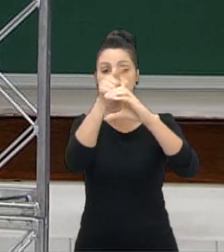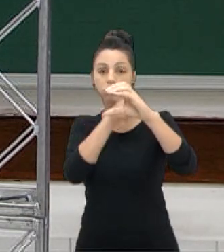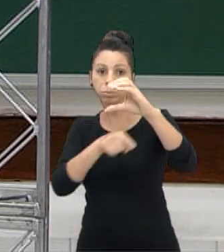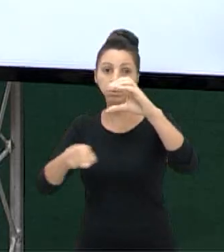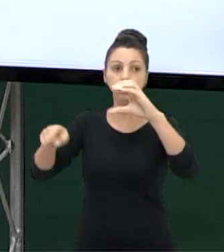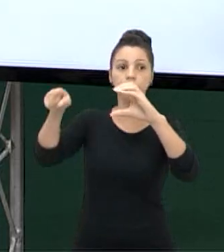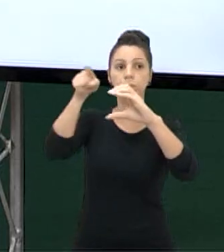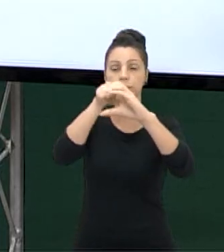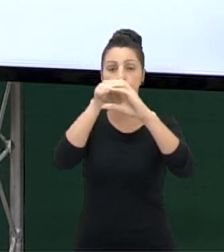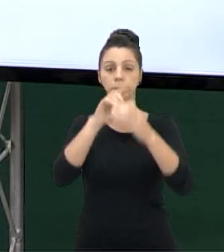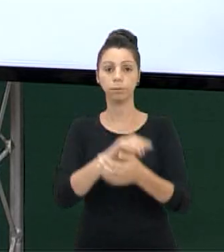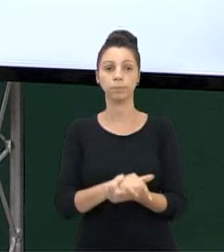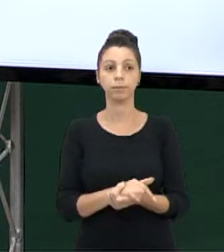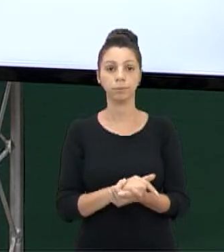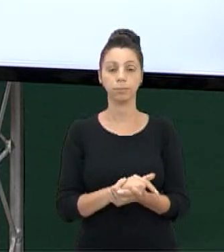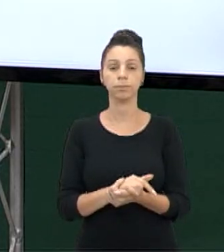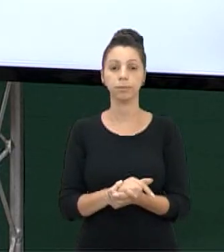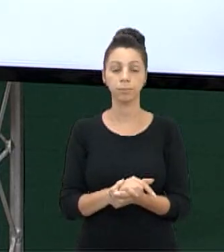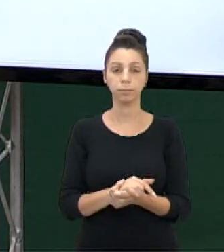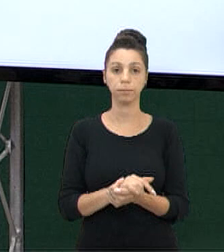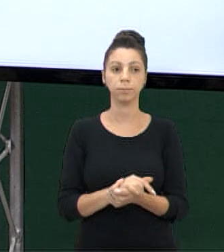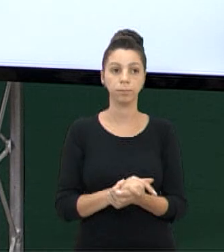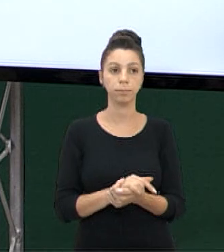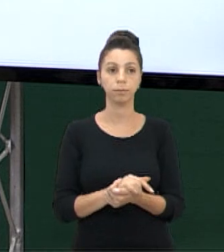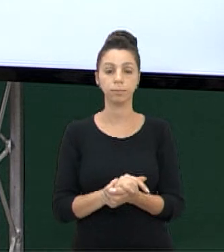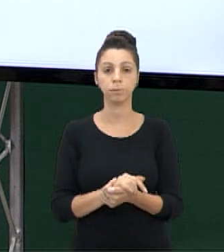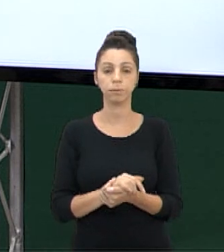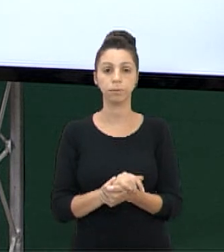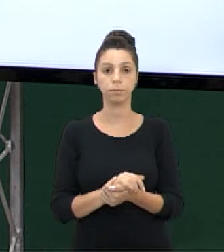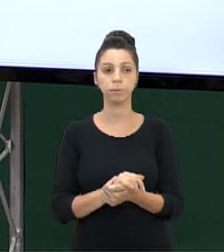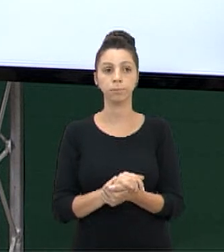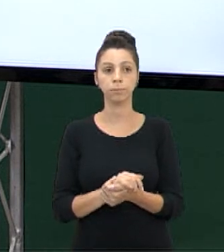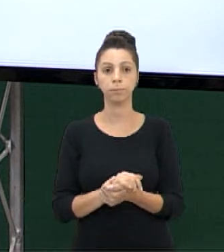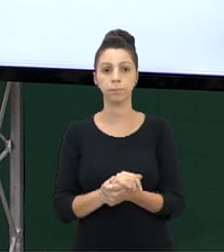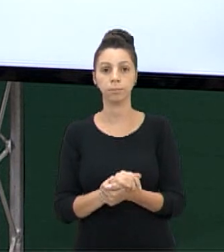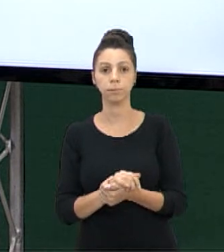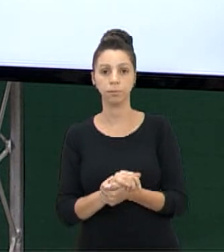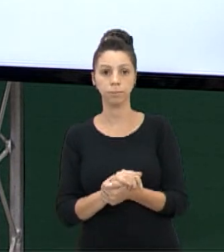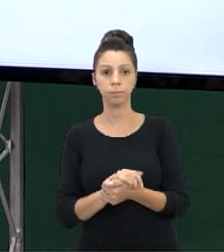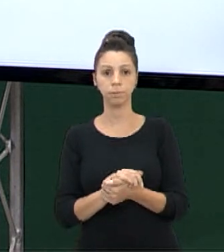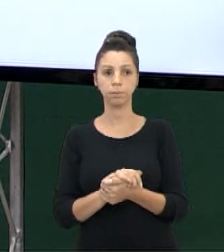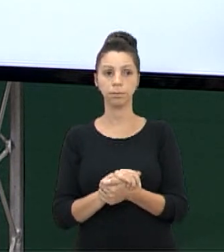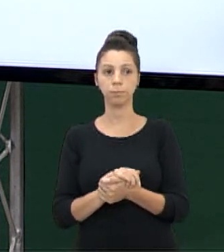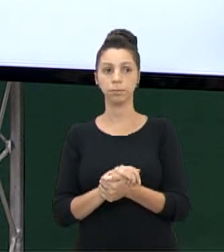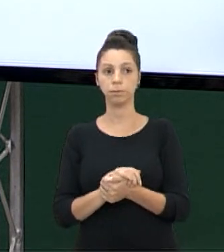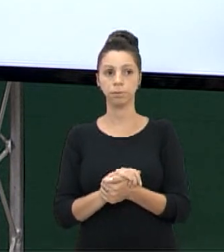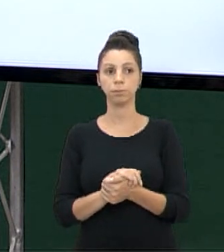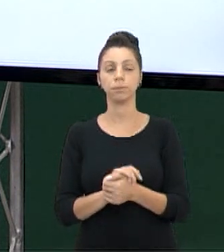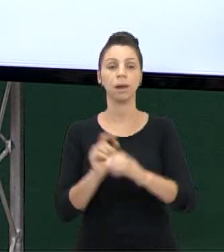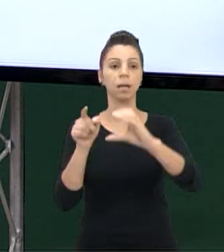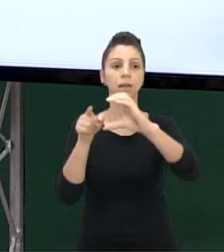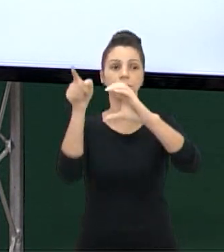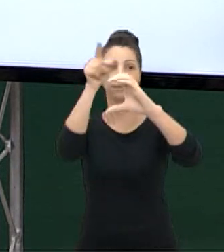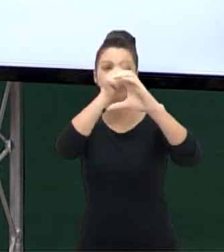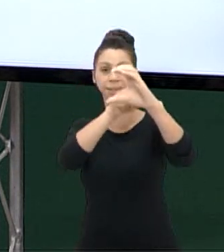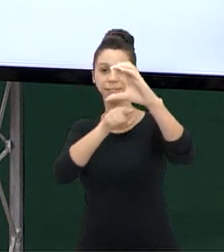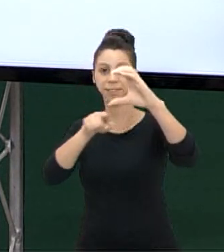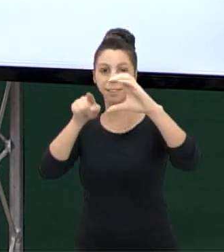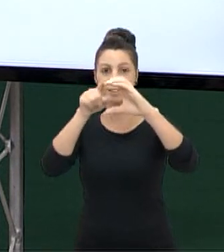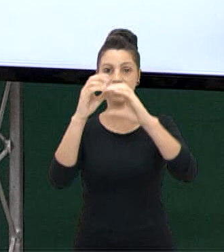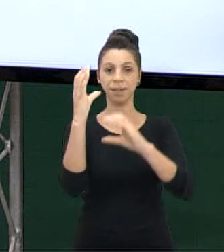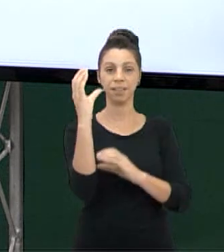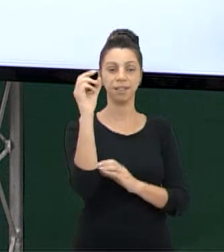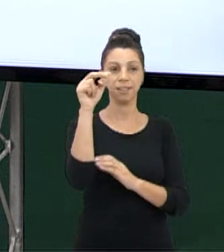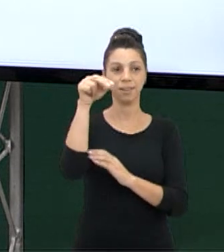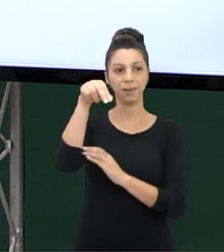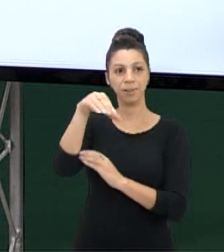ter as circunferências concêntricas. Alguém tossiu aí em casa? Sim ou não? Ah, efeito